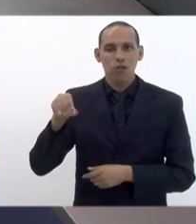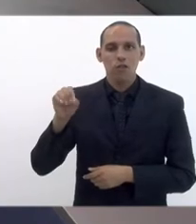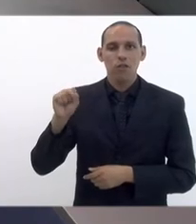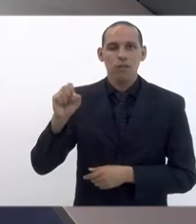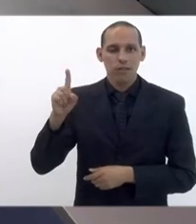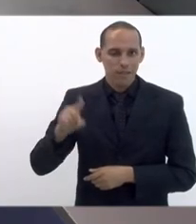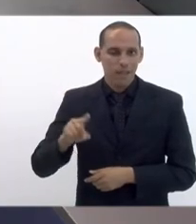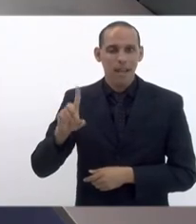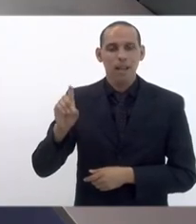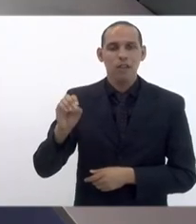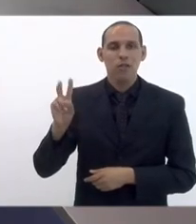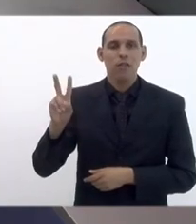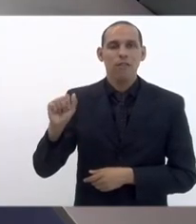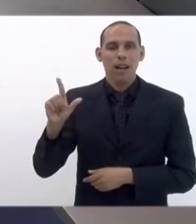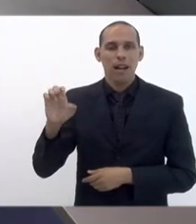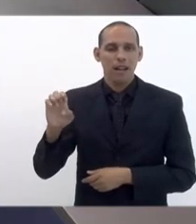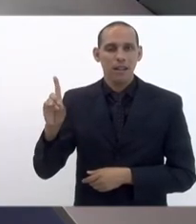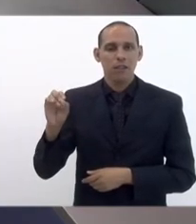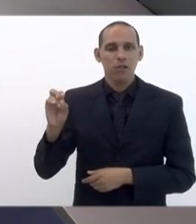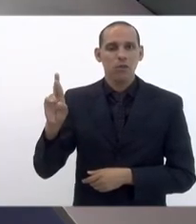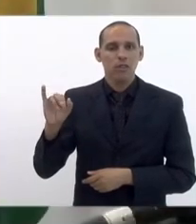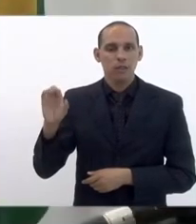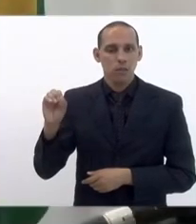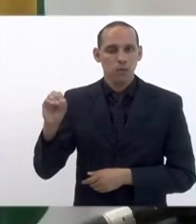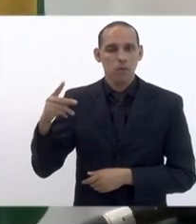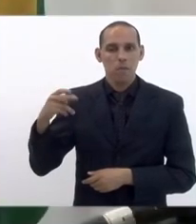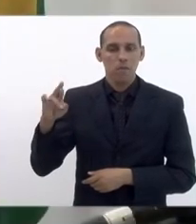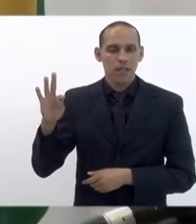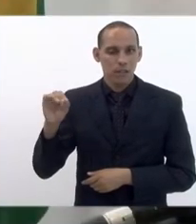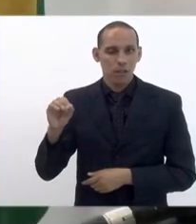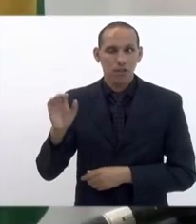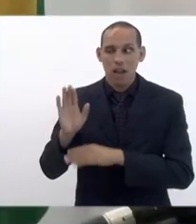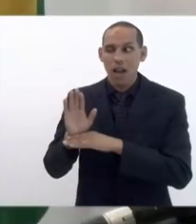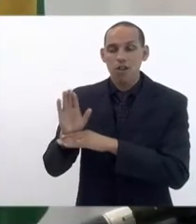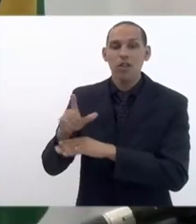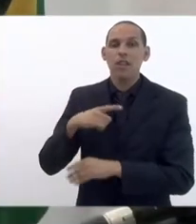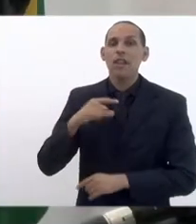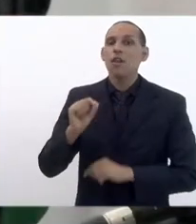no mapeamento técnico foi o CEPERJ, deputado Amorim,